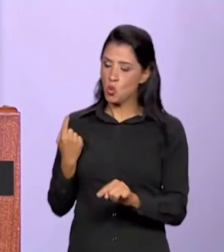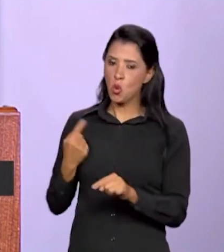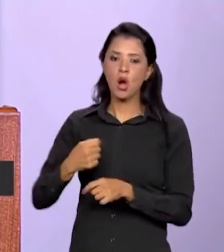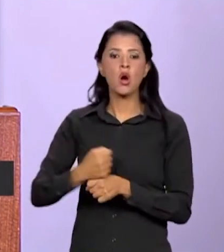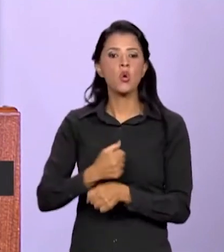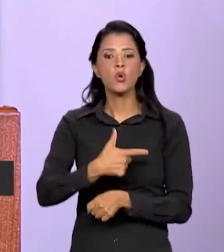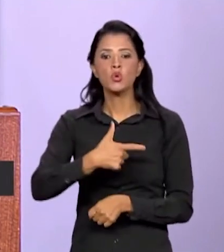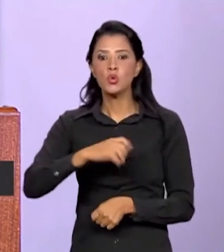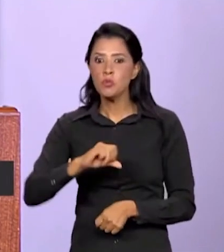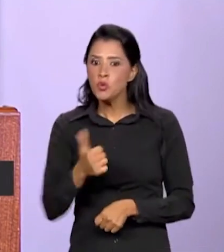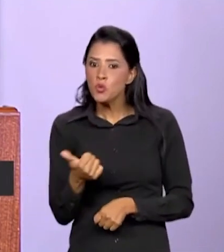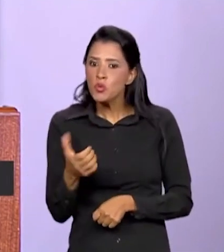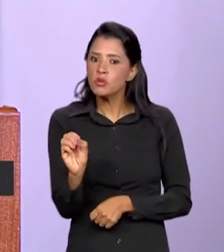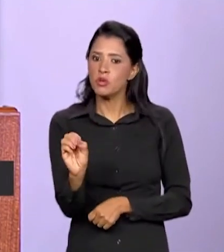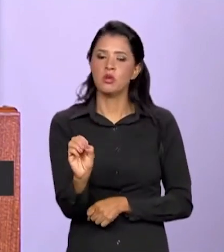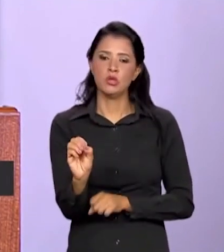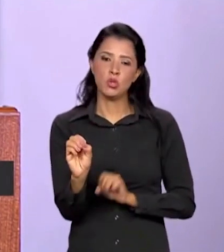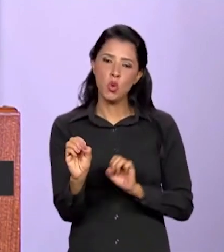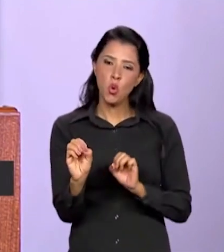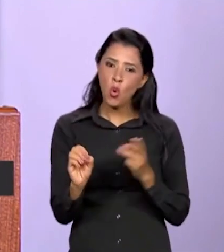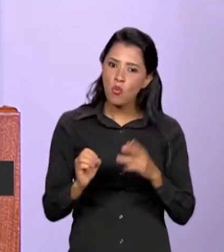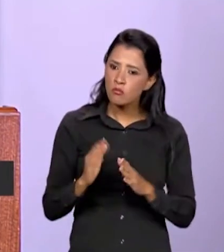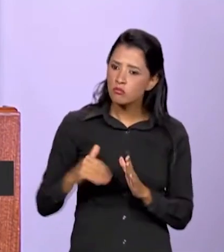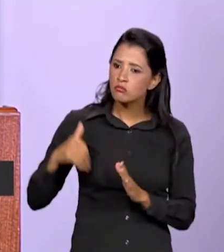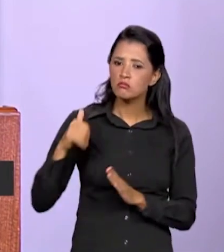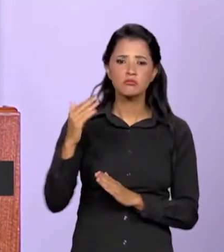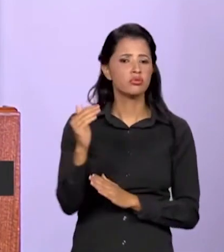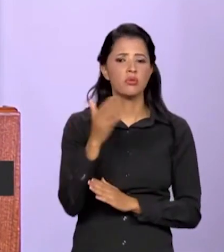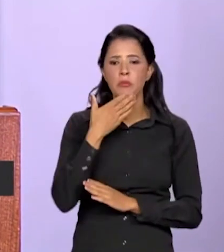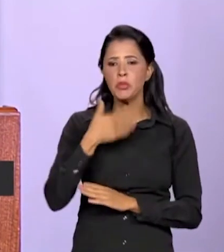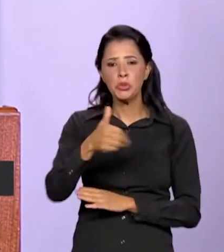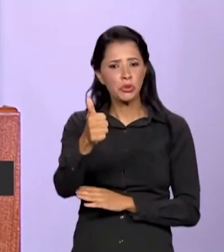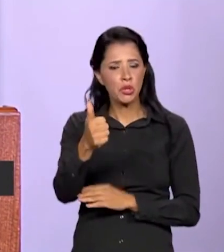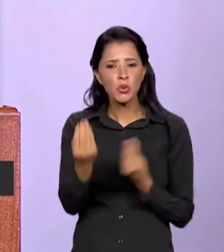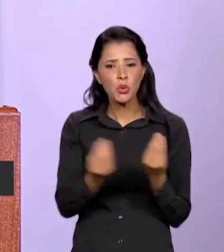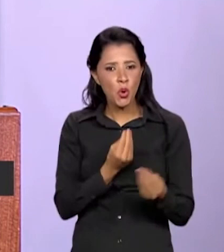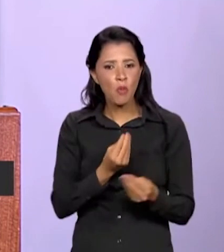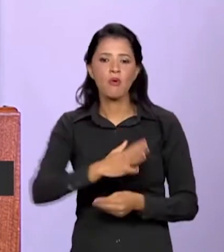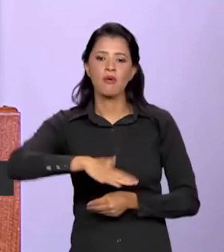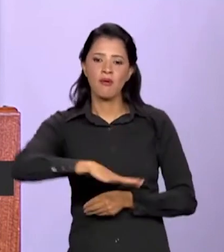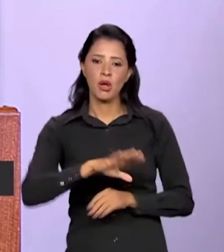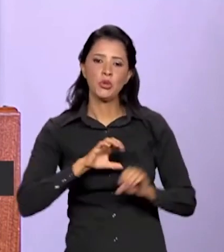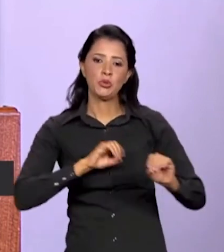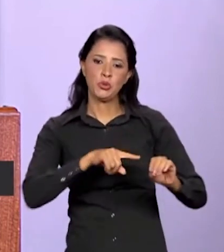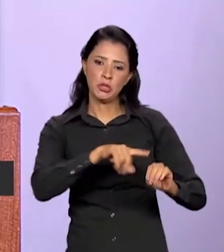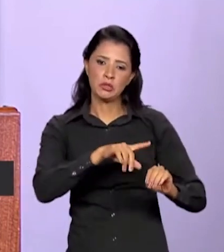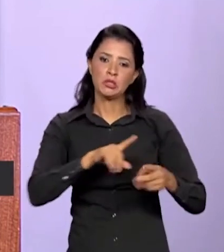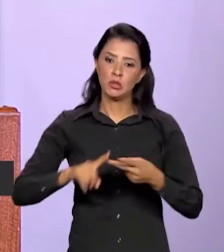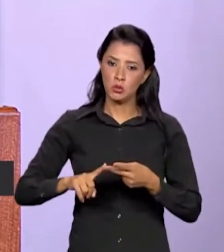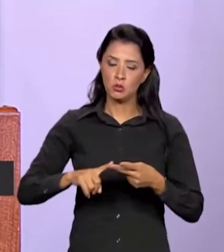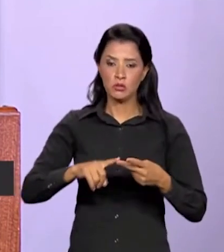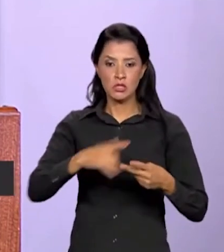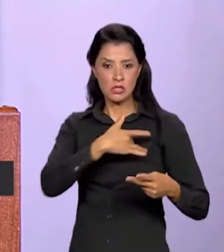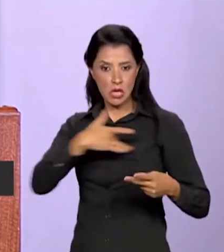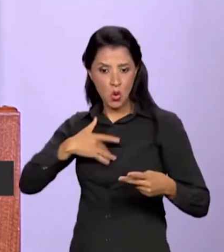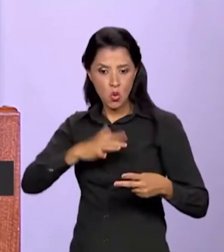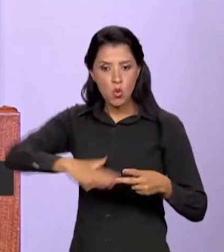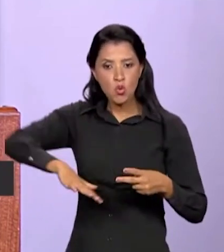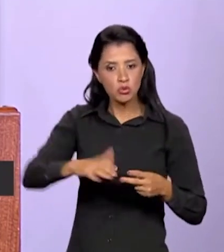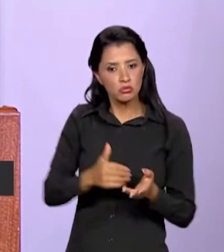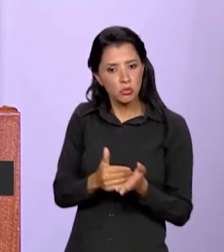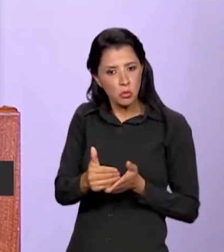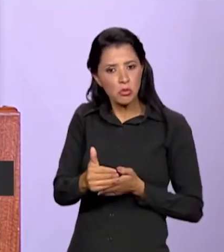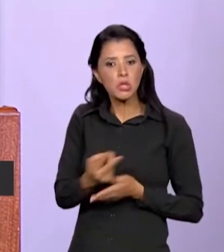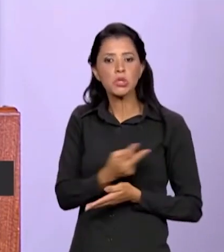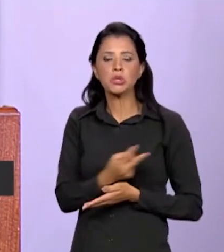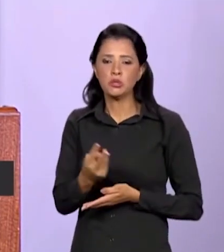de 2008, quem sabe melhorar. E começa pela educação, começa pela saúde. As coisas que nós sabemos